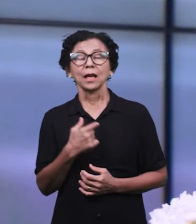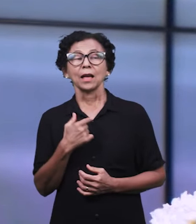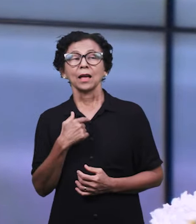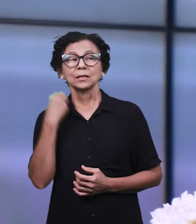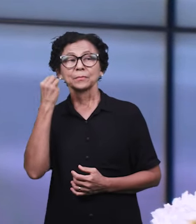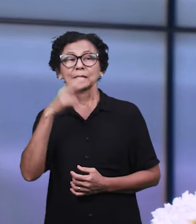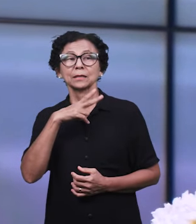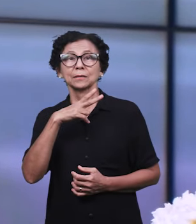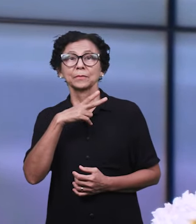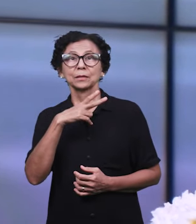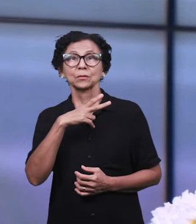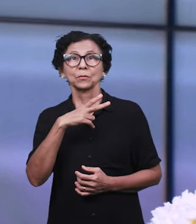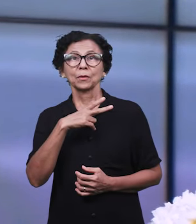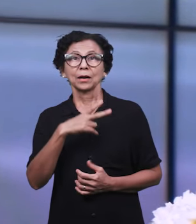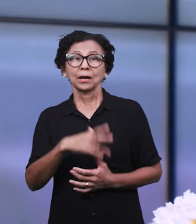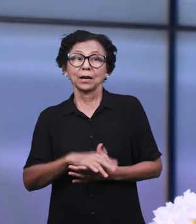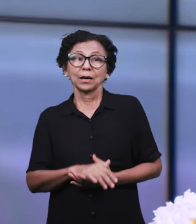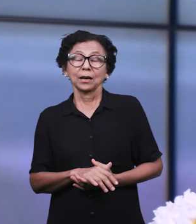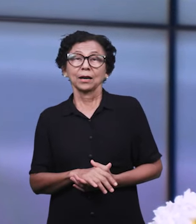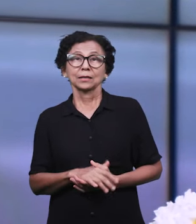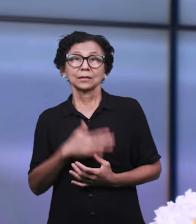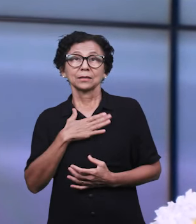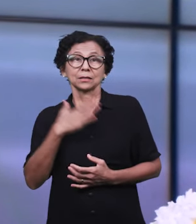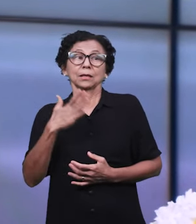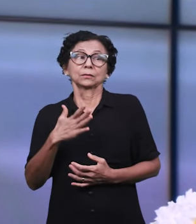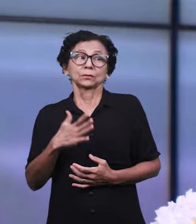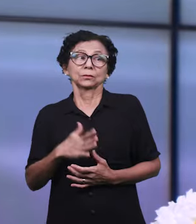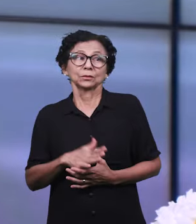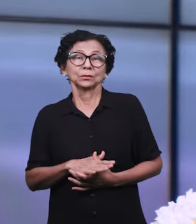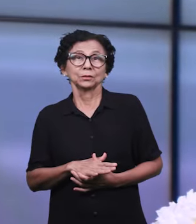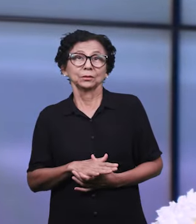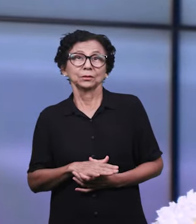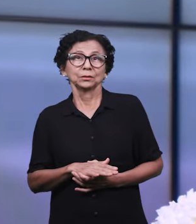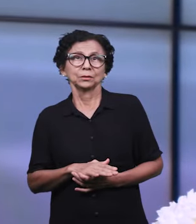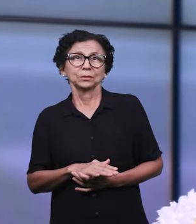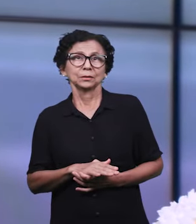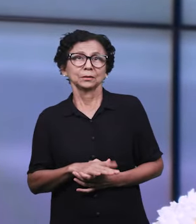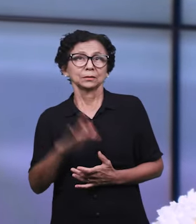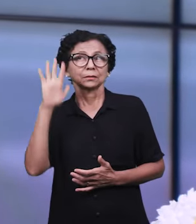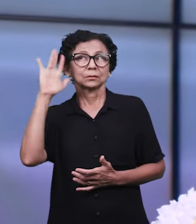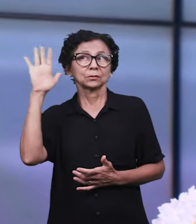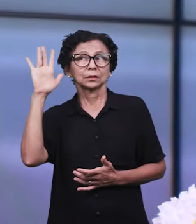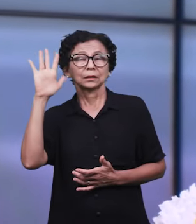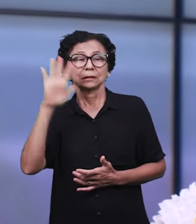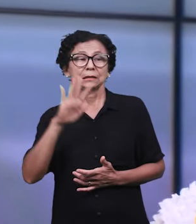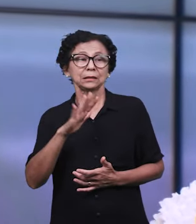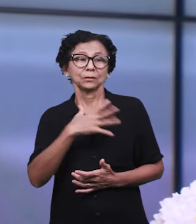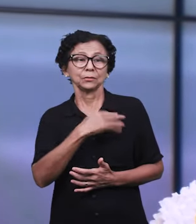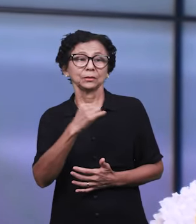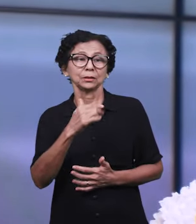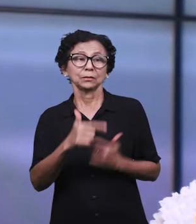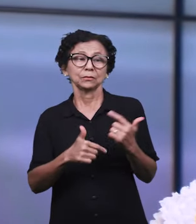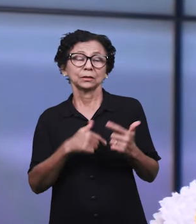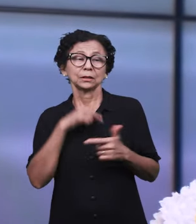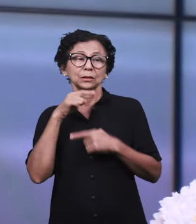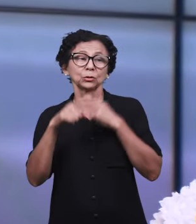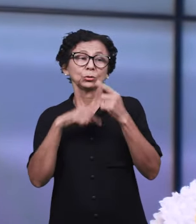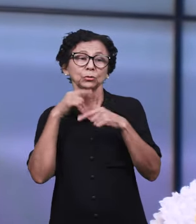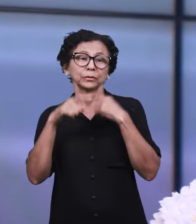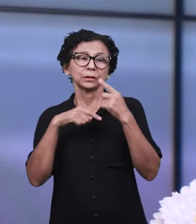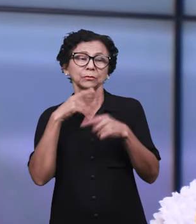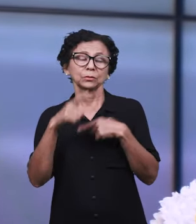Será que essa teoria vai trazer dúvida para os nossos filhos? Não vai trazer dúvida? Como que nós devemos proceder? Então, nós vamos